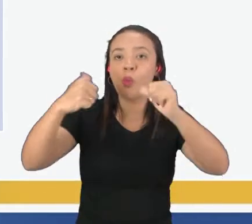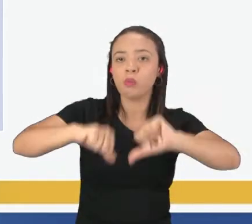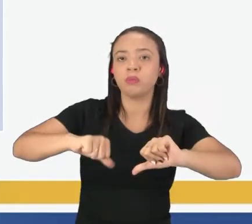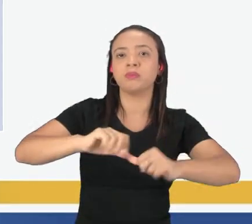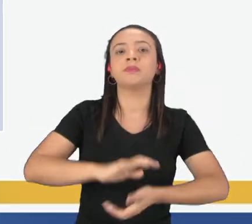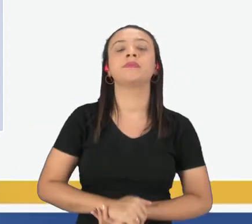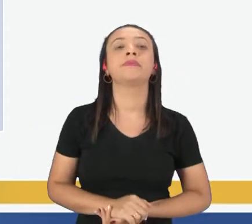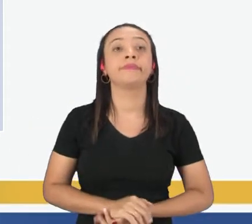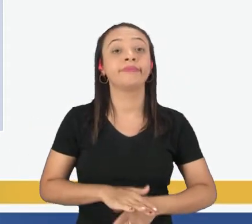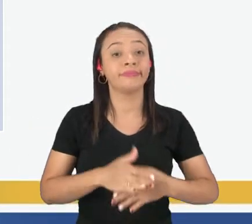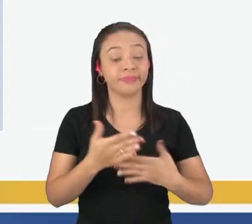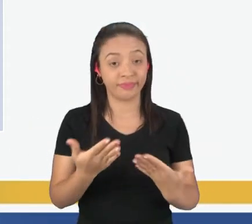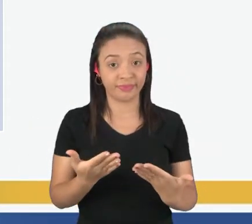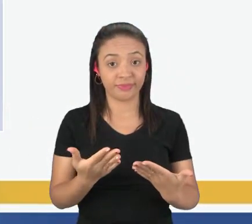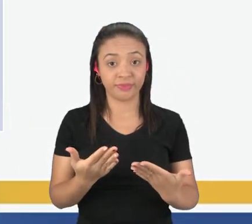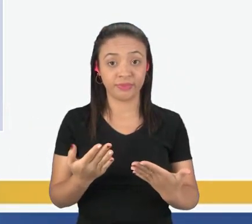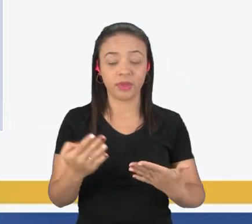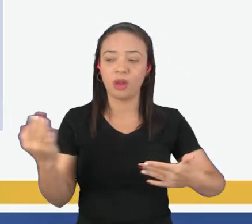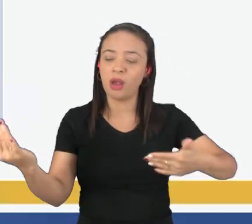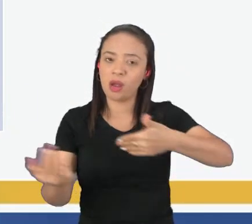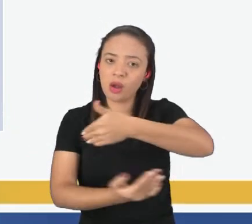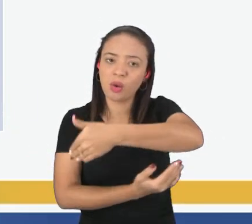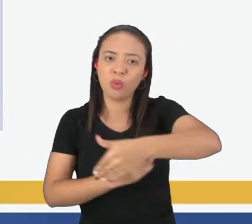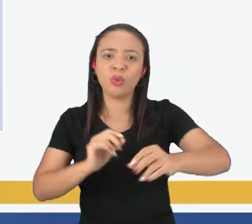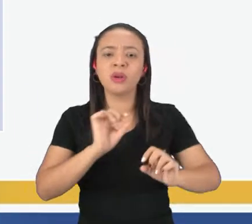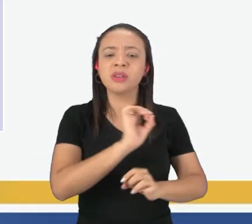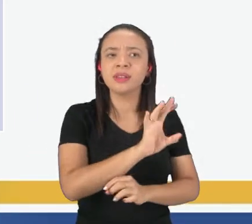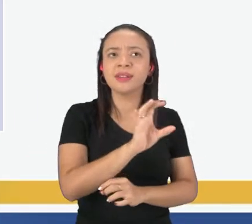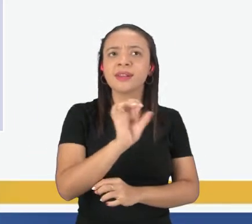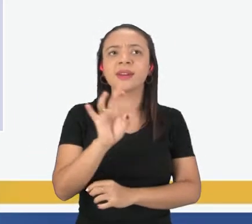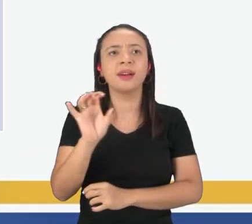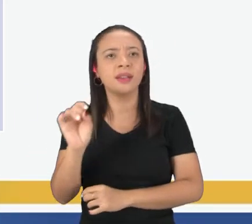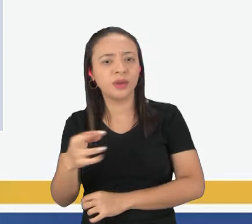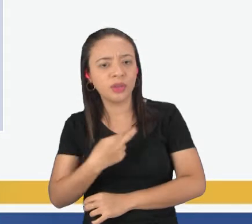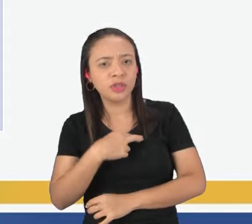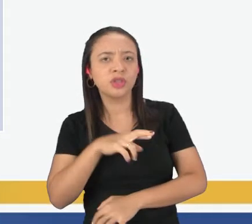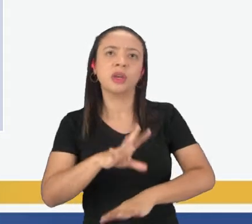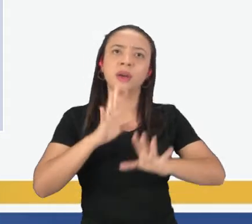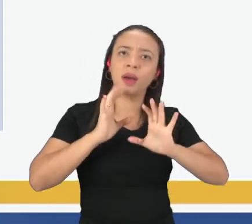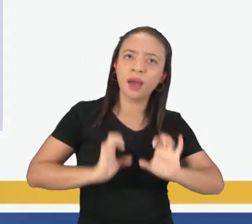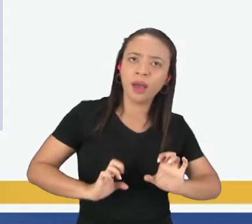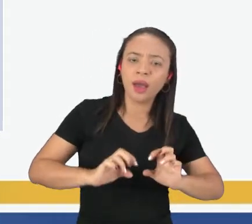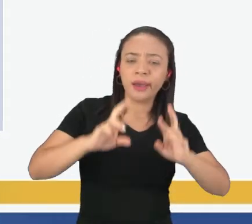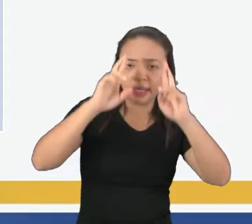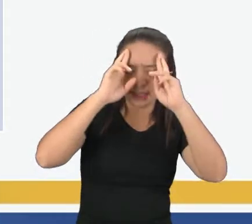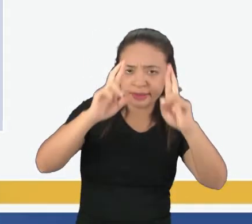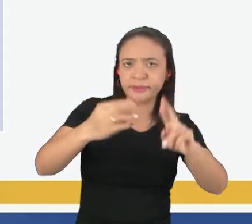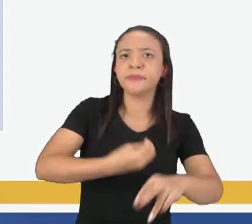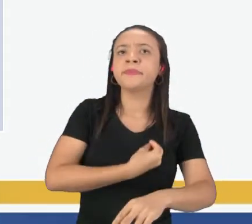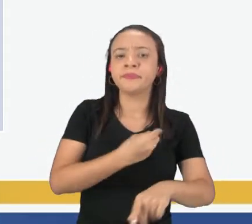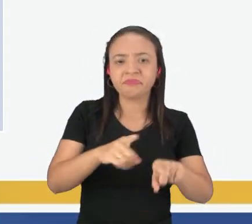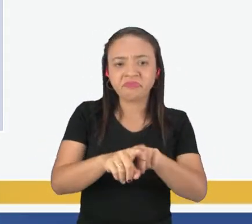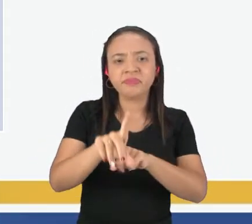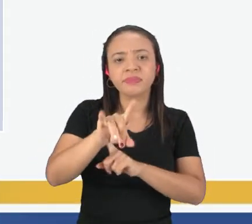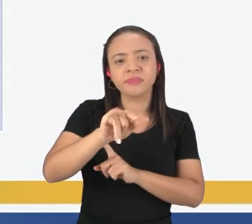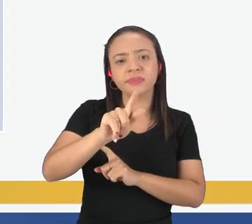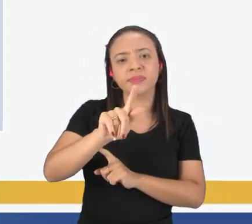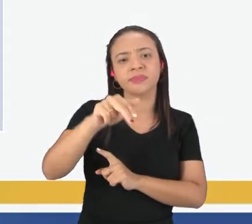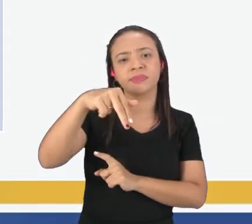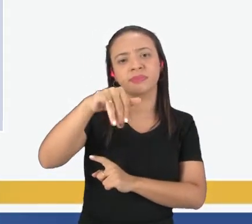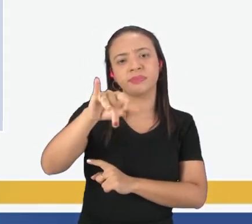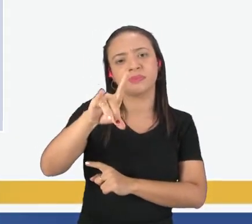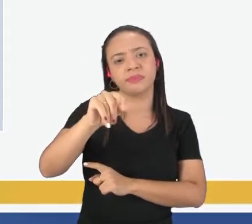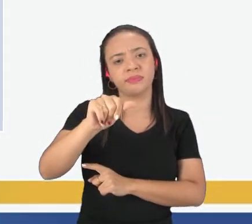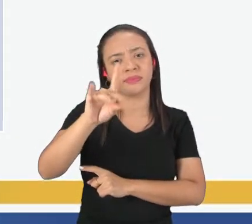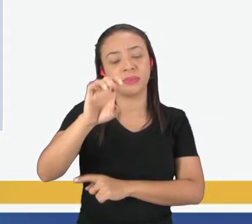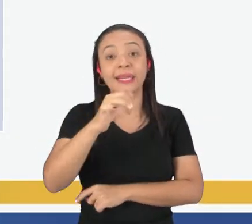de eixo, o que diz respeito à religião, à ética, ao respeito à vida e à dignidade humana. Por exemplo, quando a